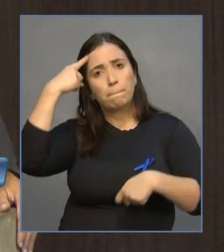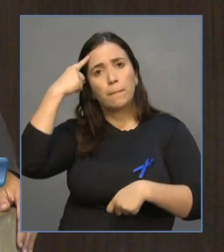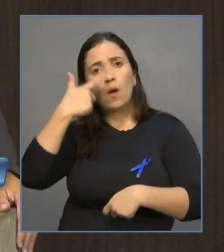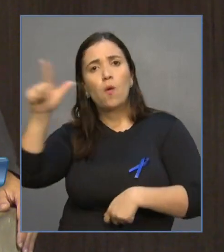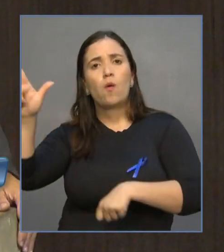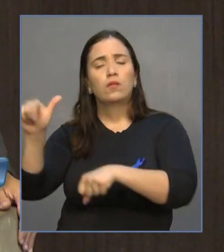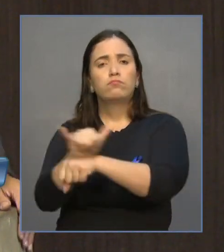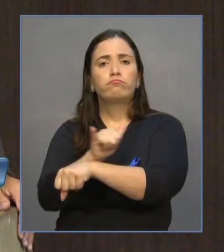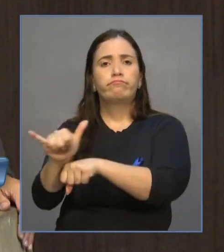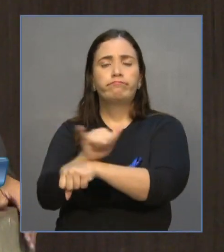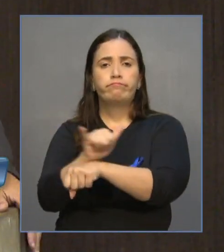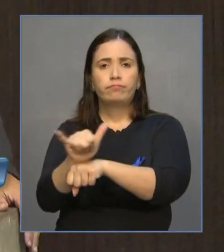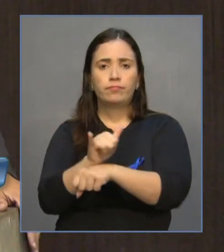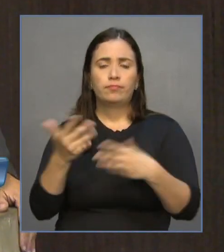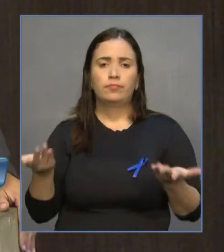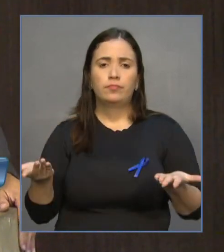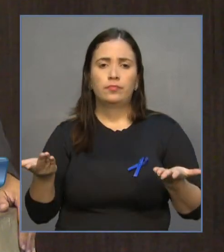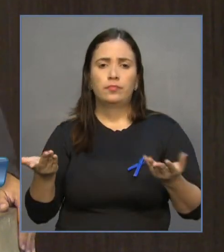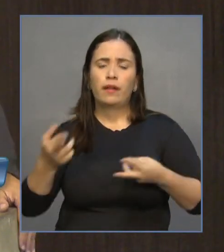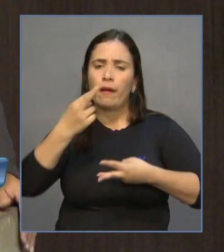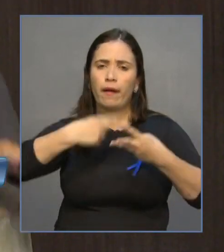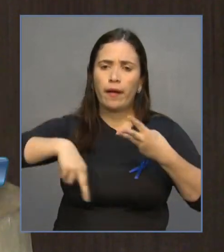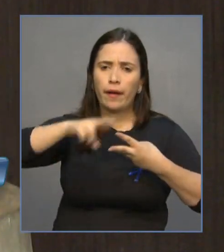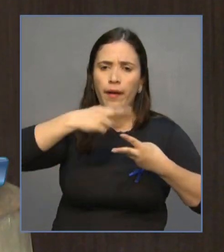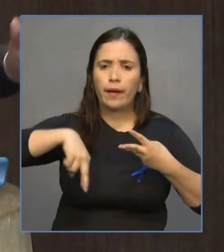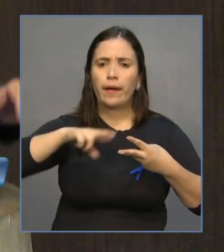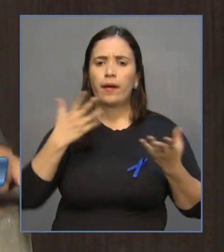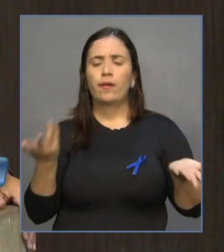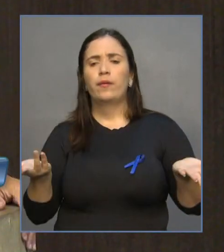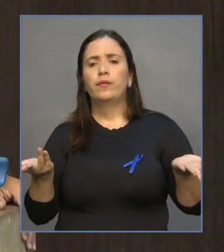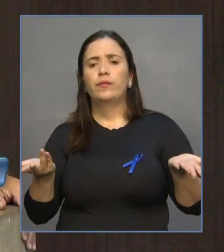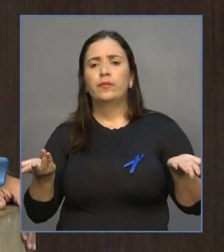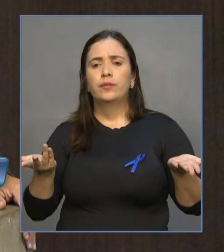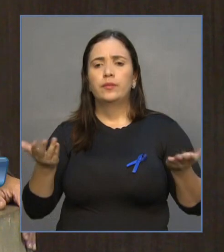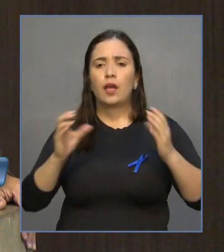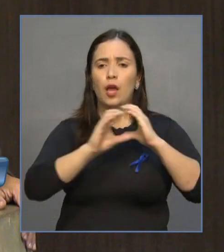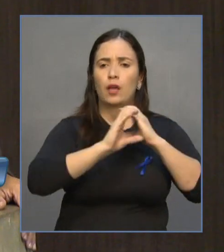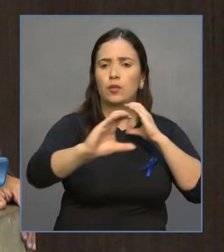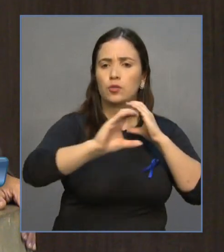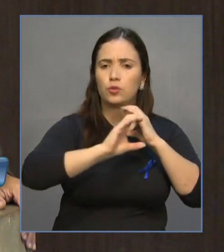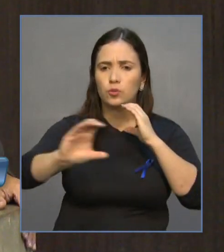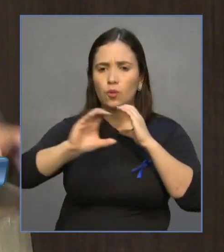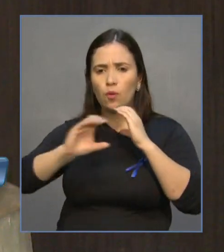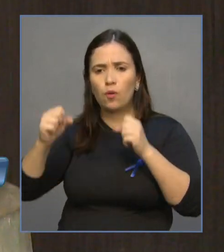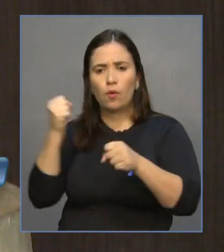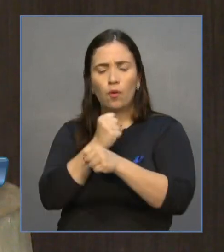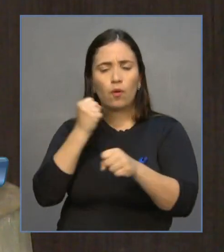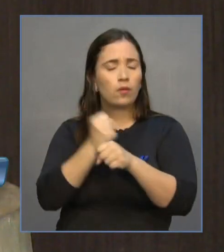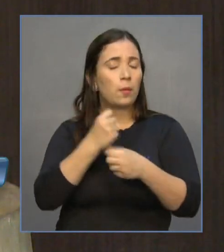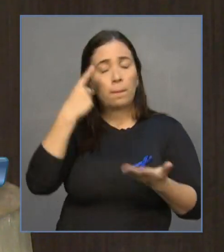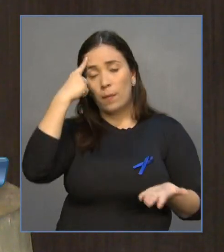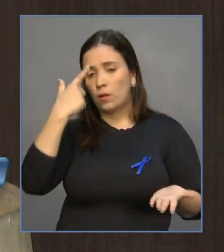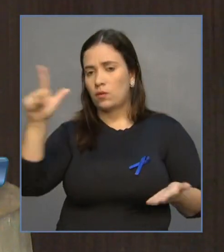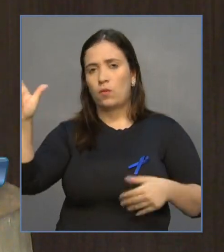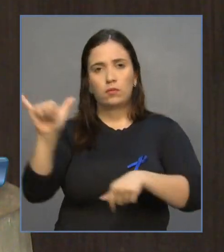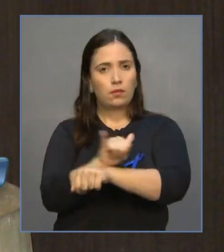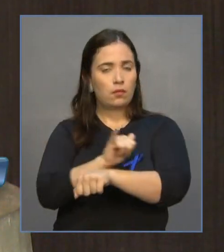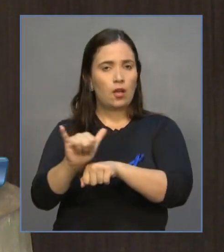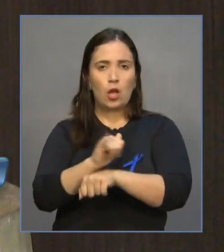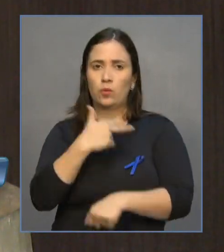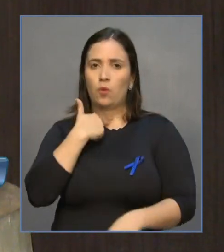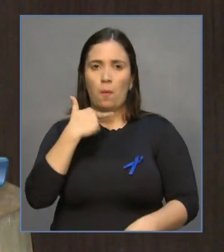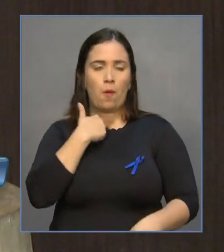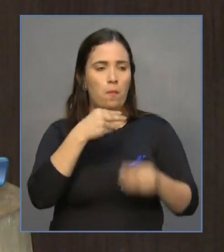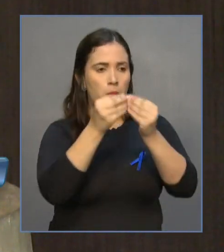alternativas. Reuso, tratamento de esgoto, mas pense outras alternativas. Tirar a água